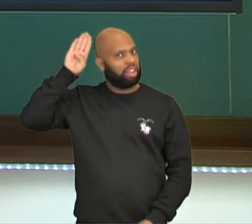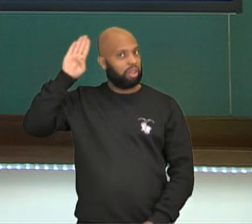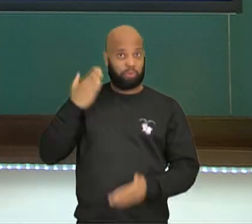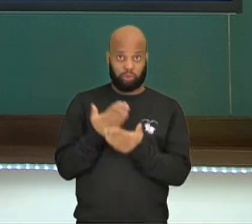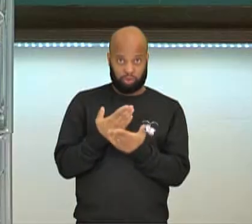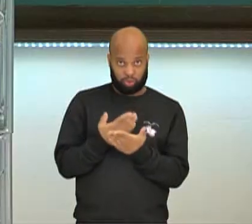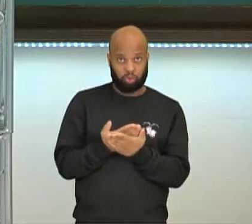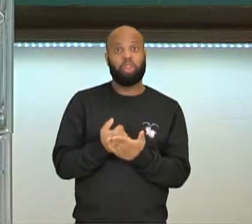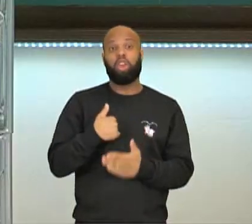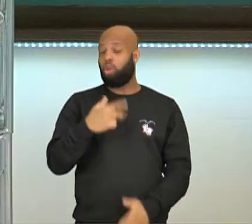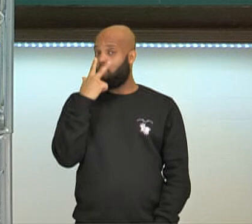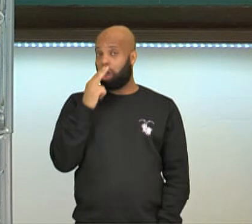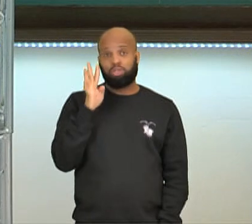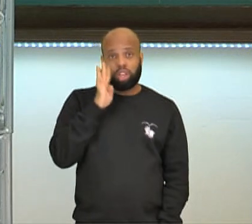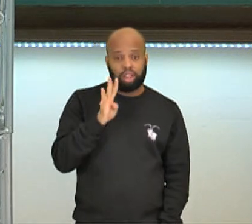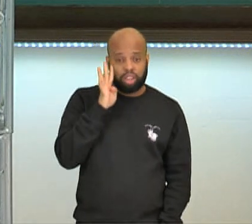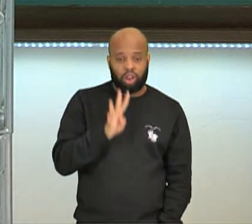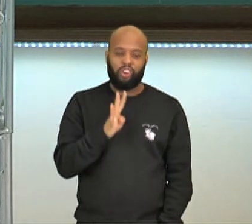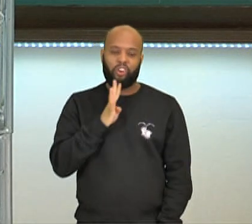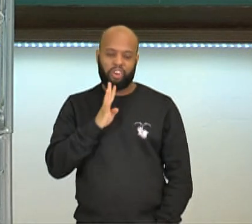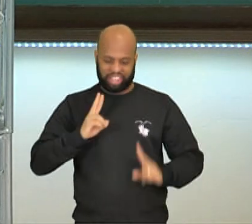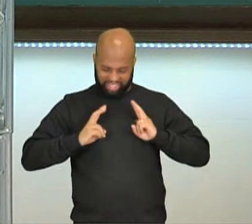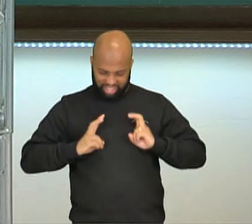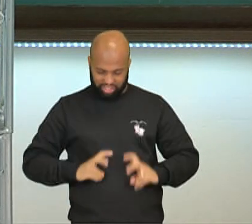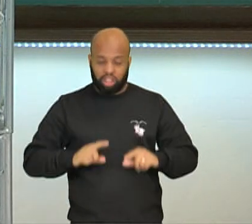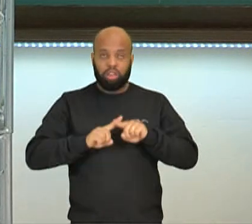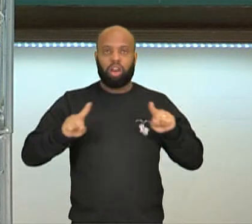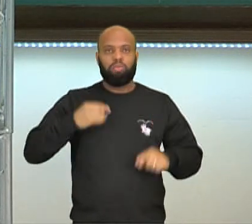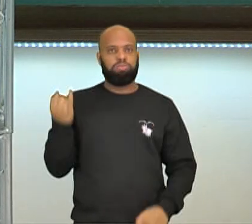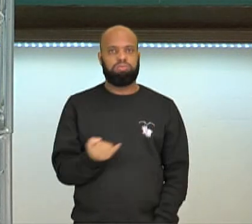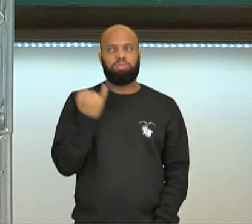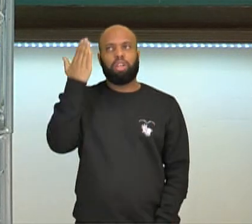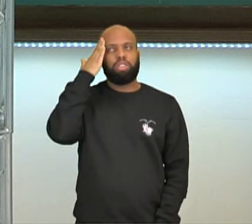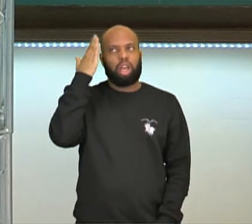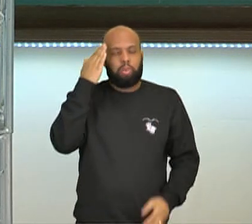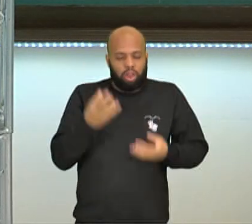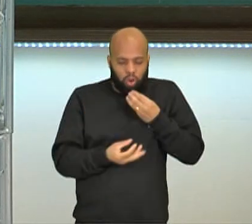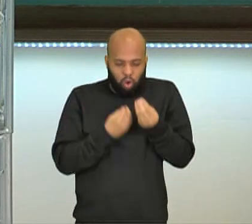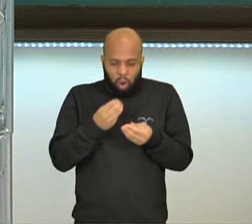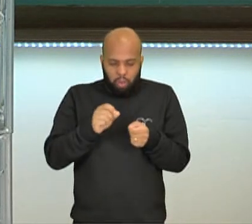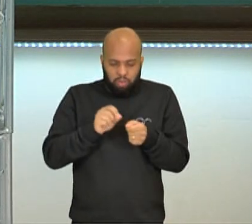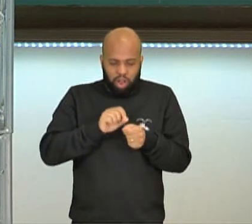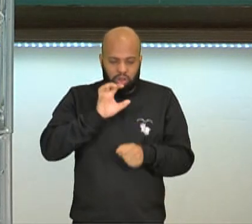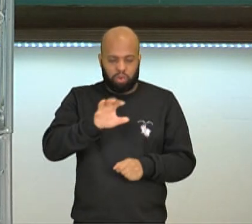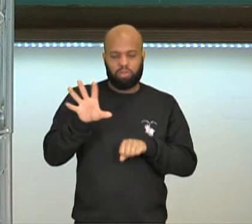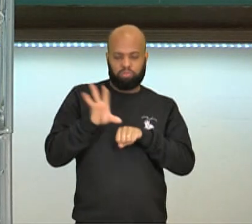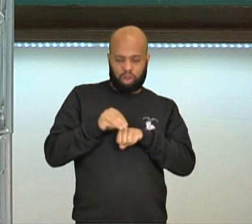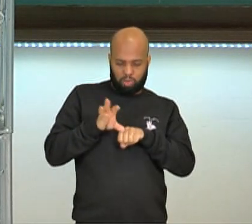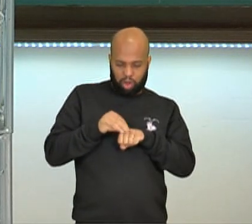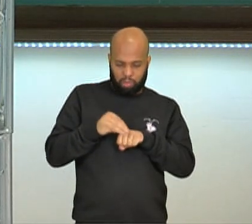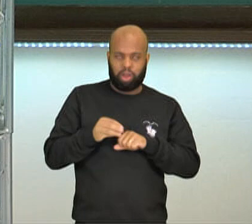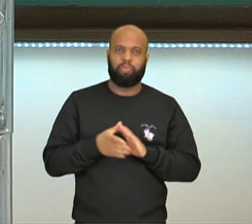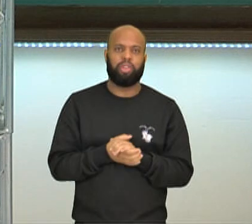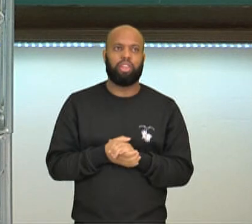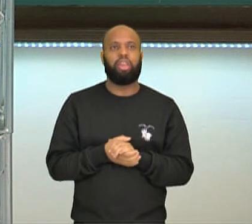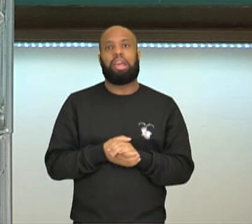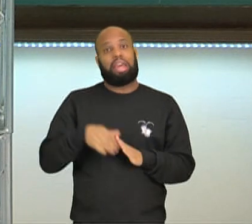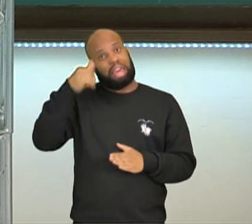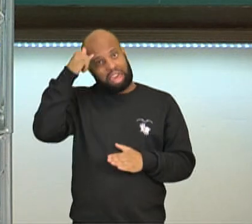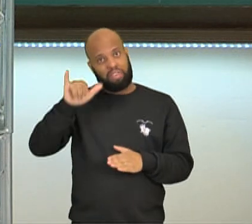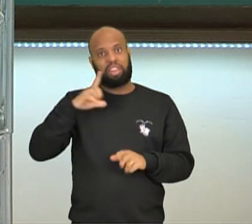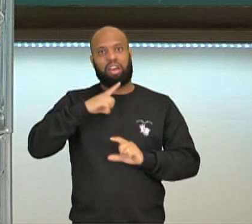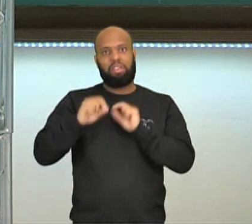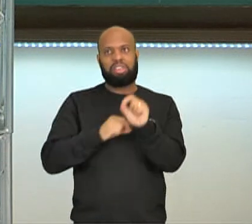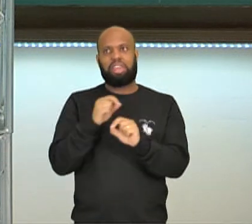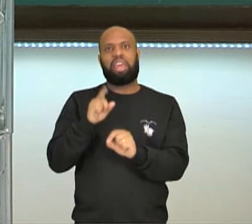minha opinião, um autoconhecimento, é você saber lidar com esse conhecimento, né? Também não virar um fanático, né?